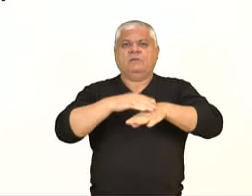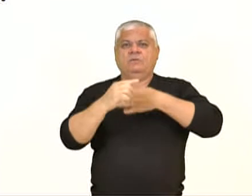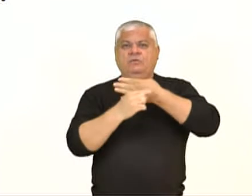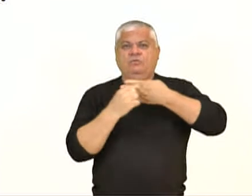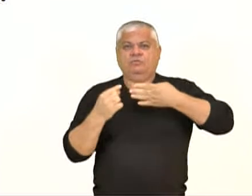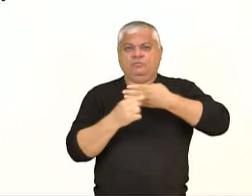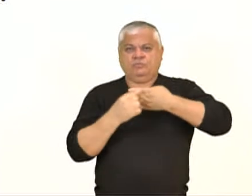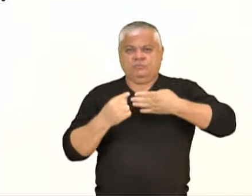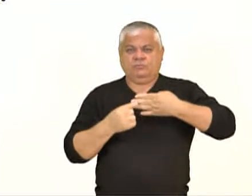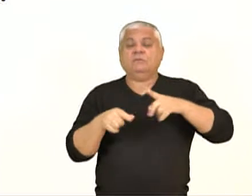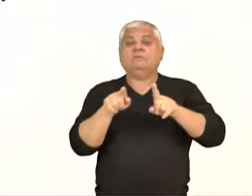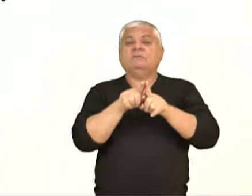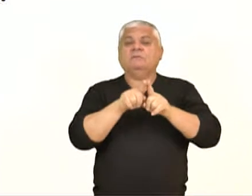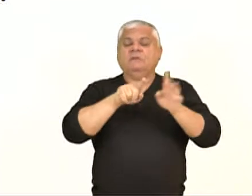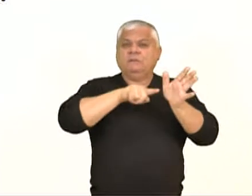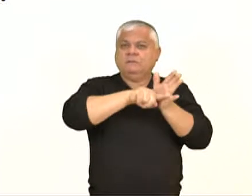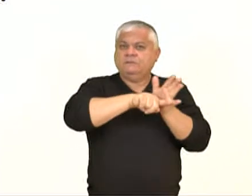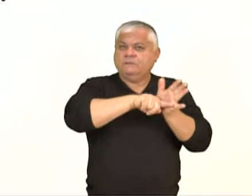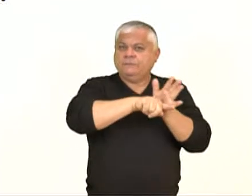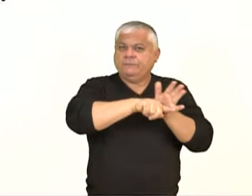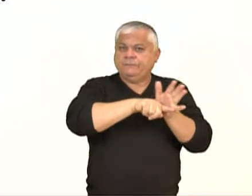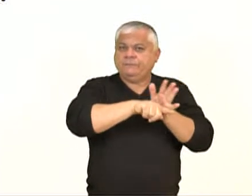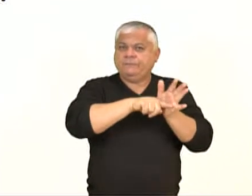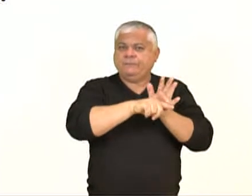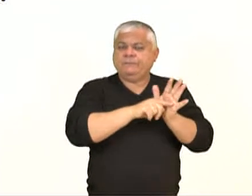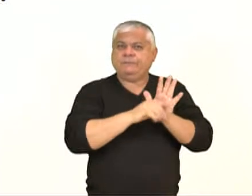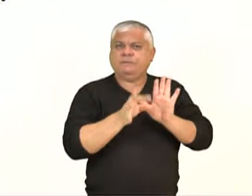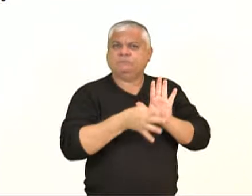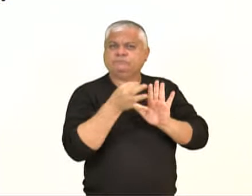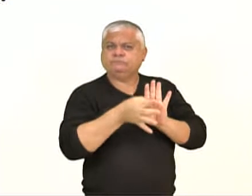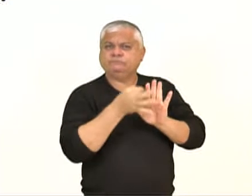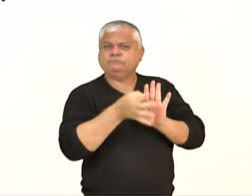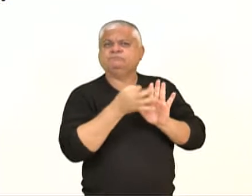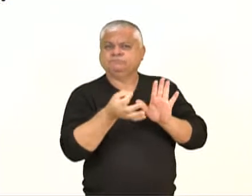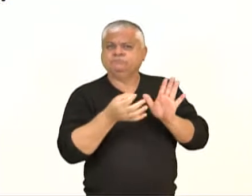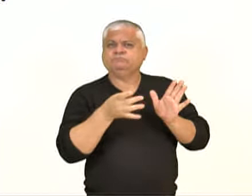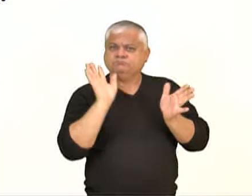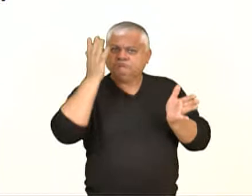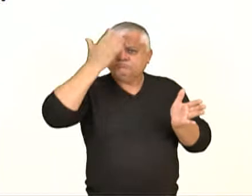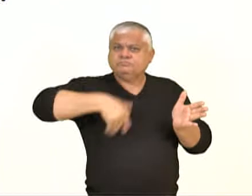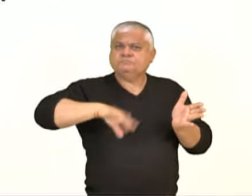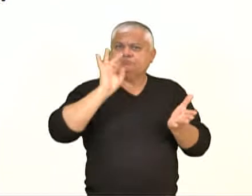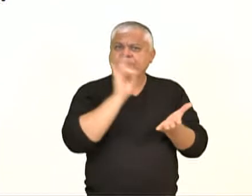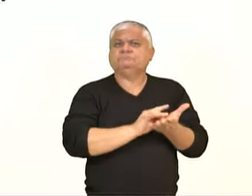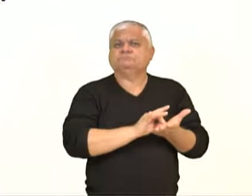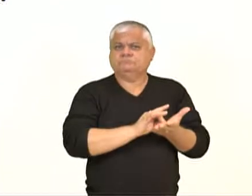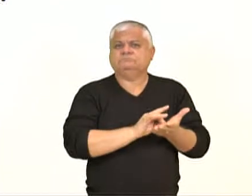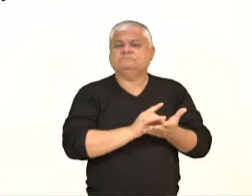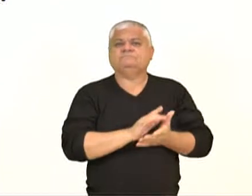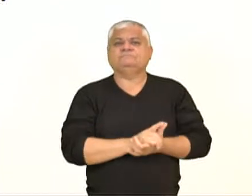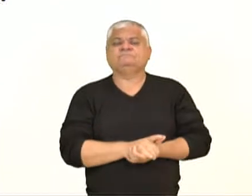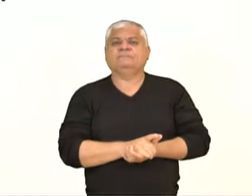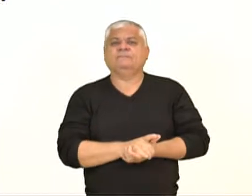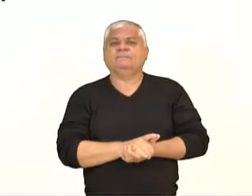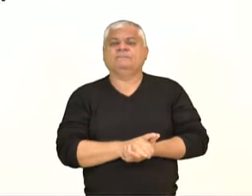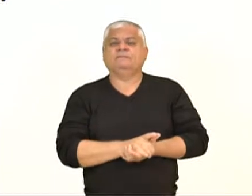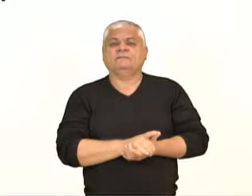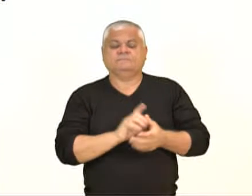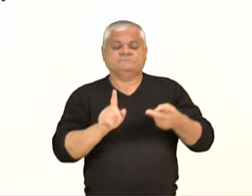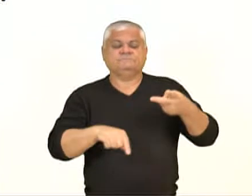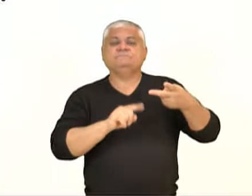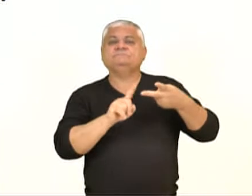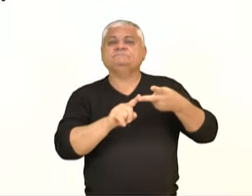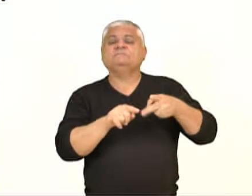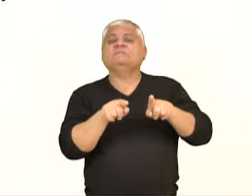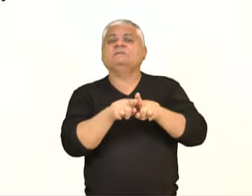sua fundamentação com base em argumentos construídos a partir de verdades. E, finalmente,